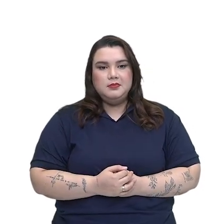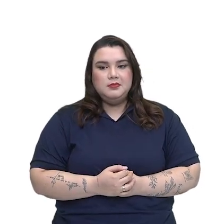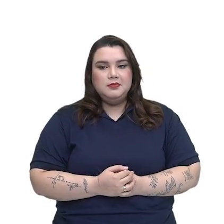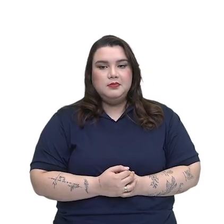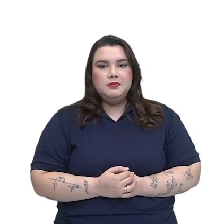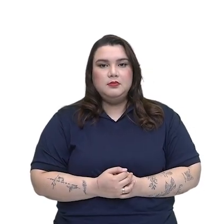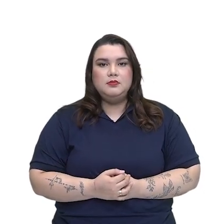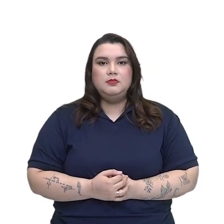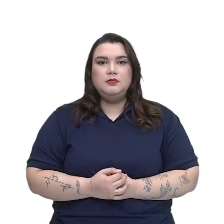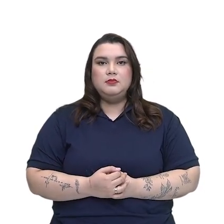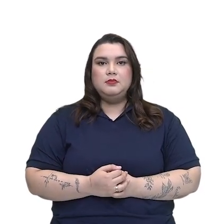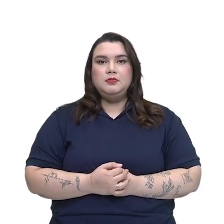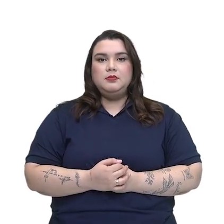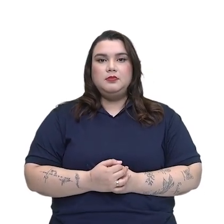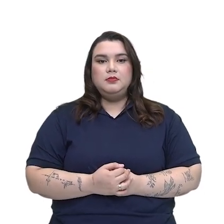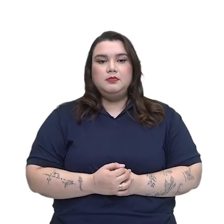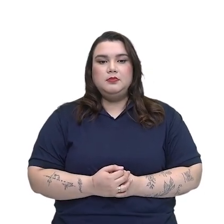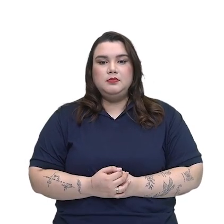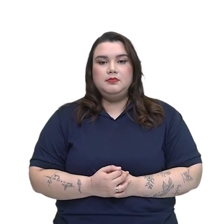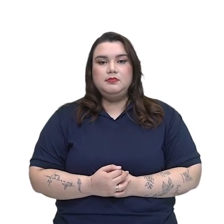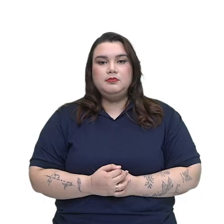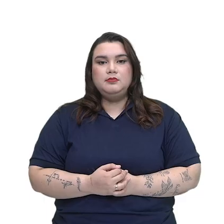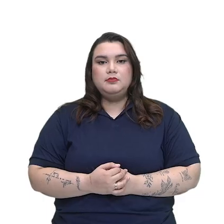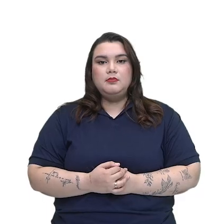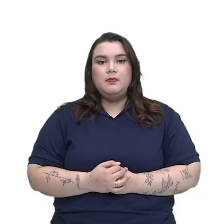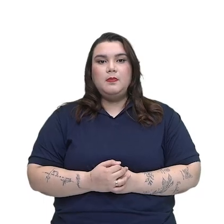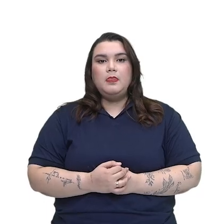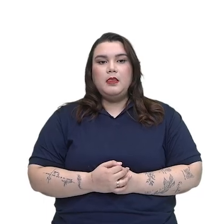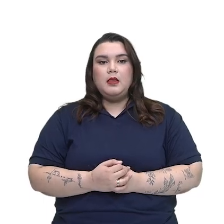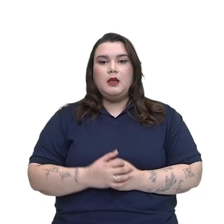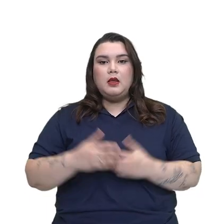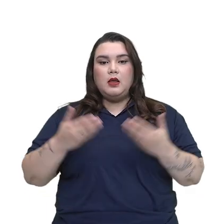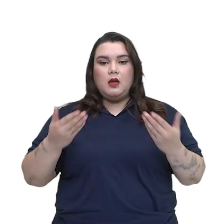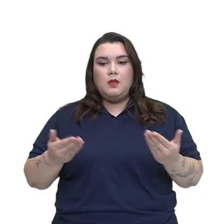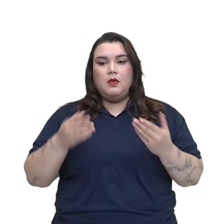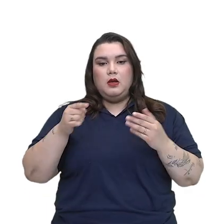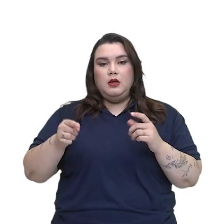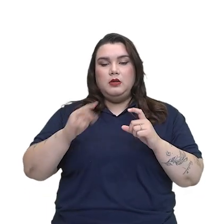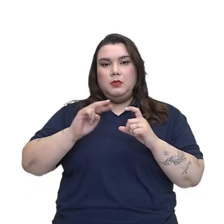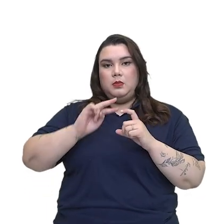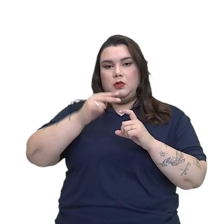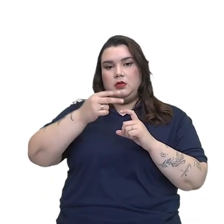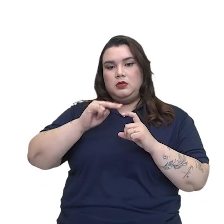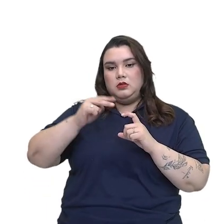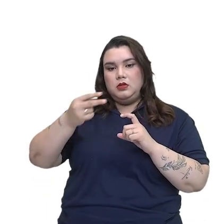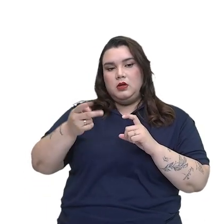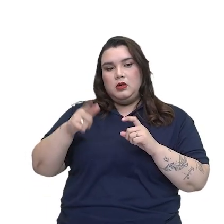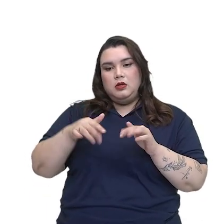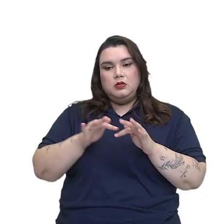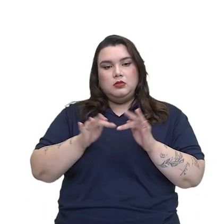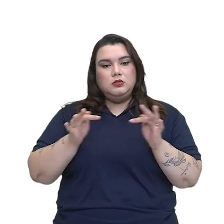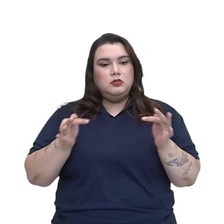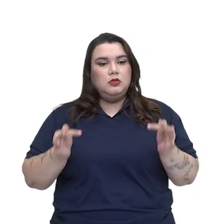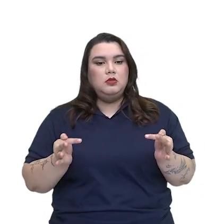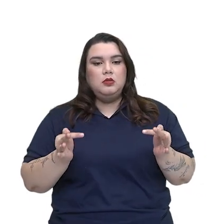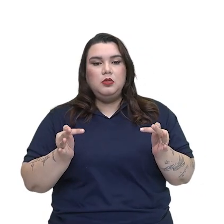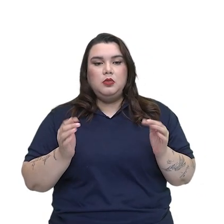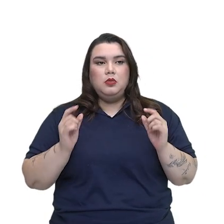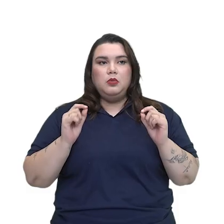Certo? Então, na realidade, né, a potenciação ela é simplesmente uma